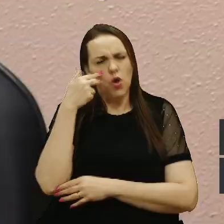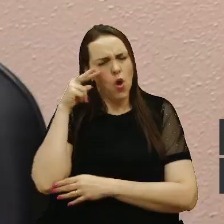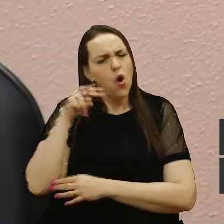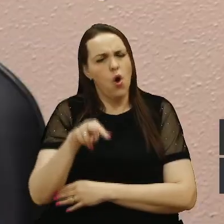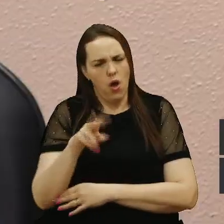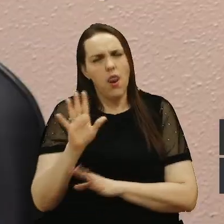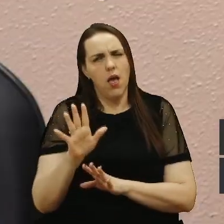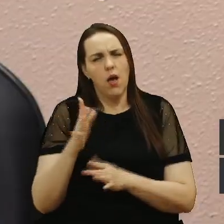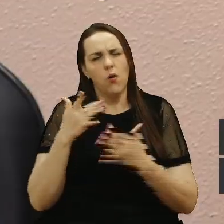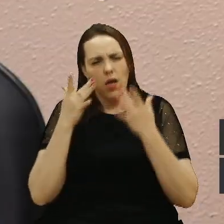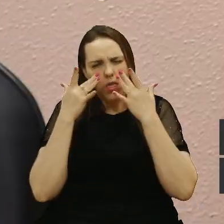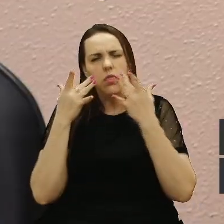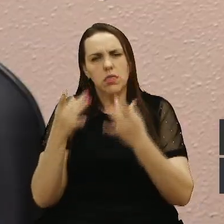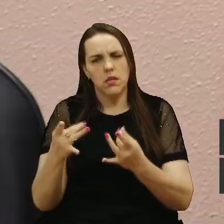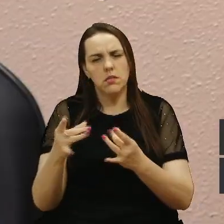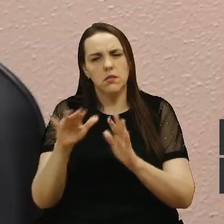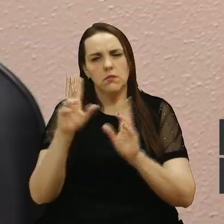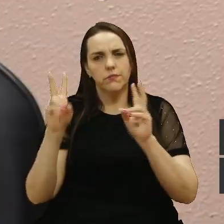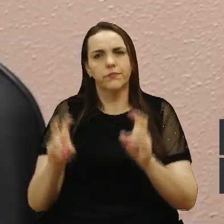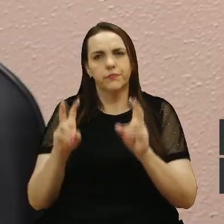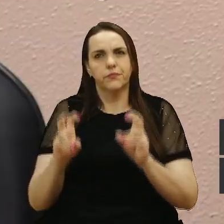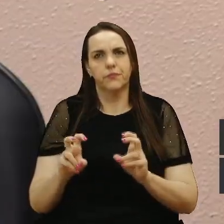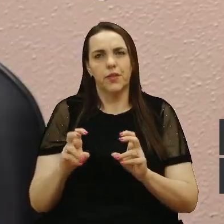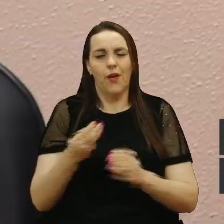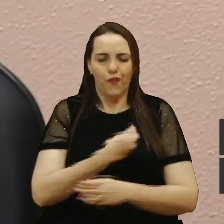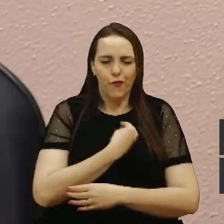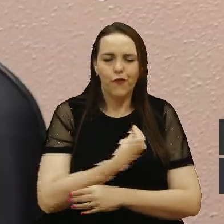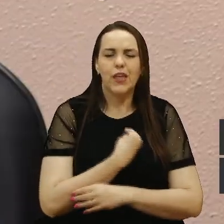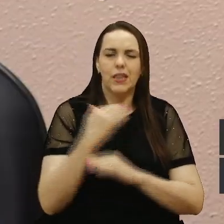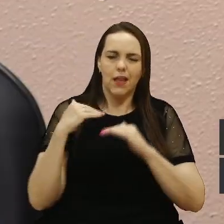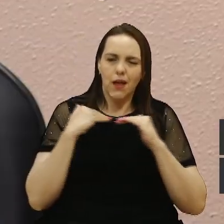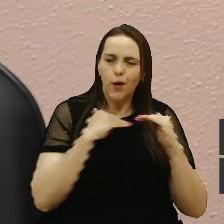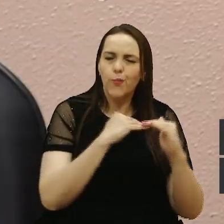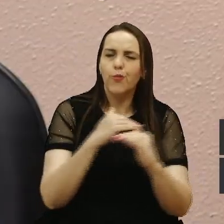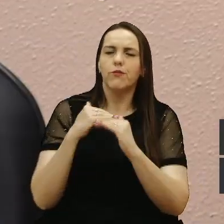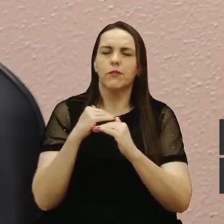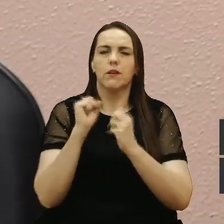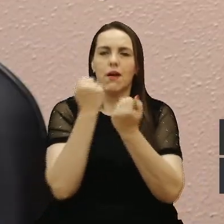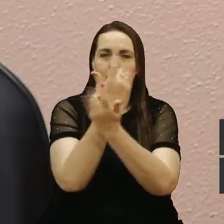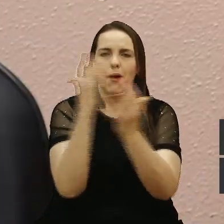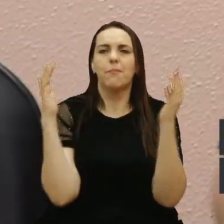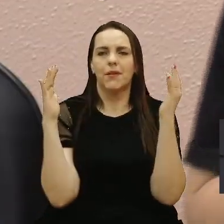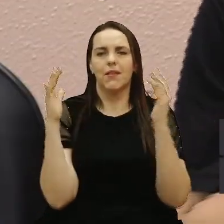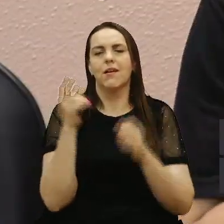essa pauta que tem a ver, né, com a vida, com a harmonia e com a questão ambiental